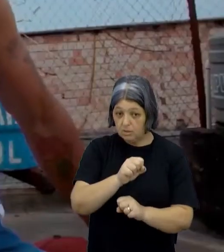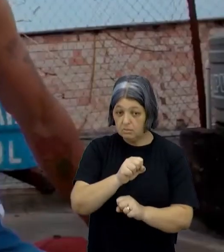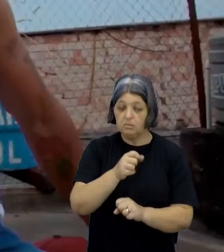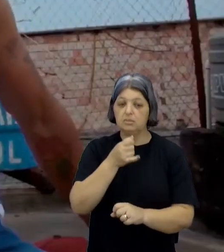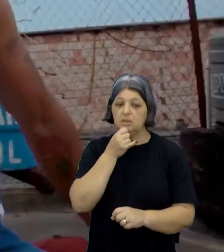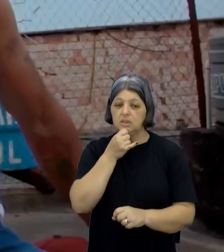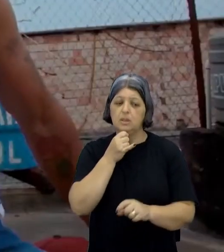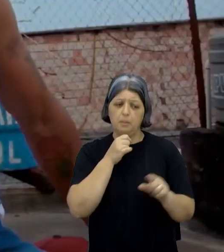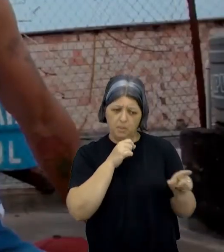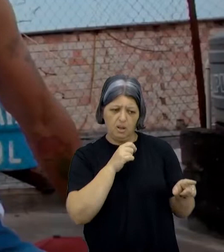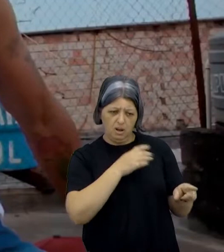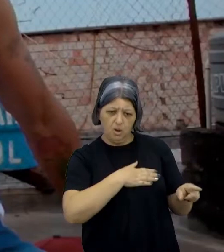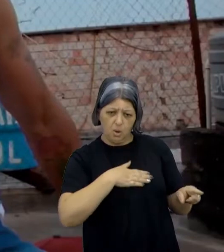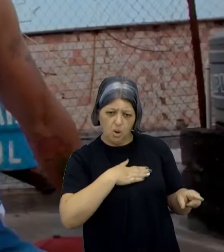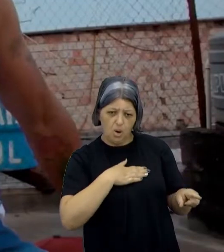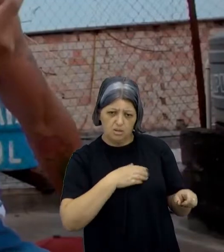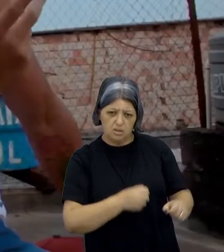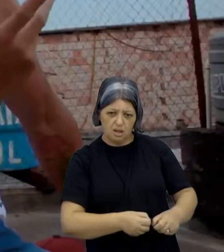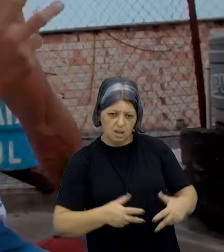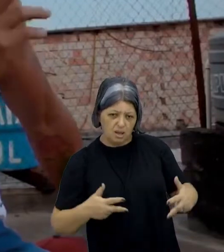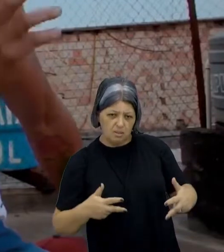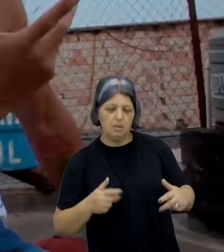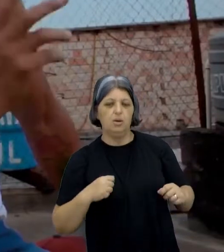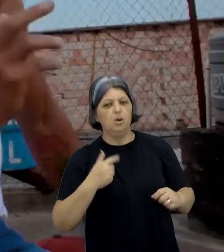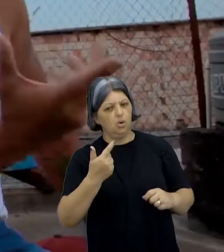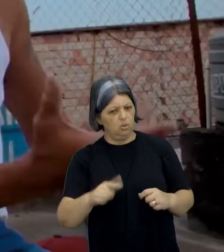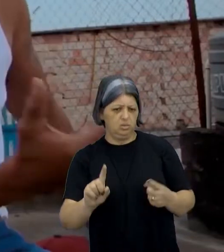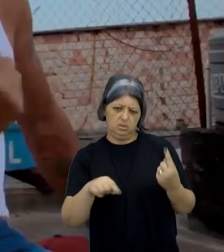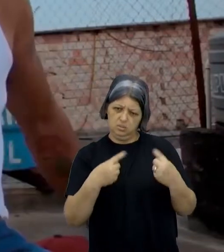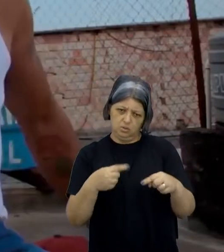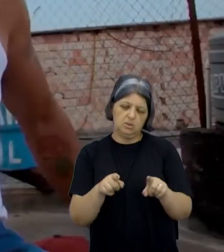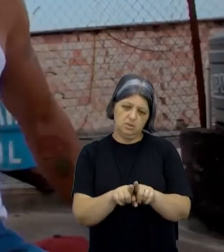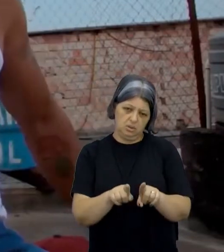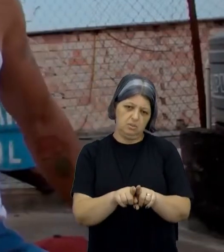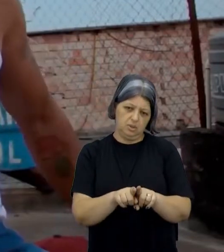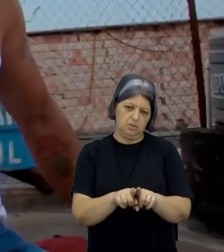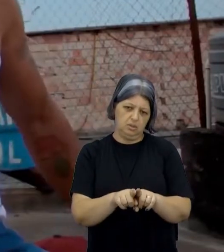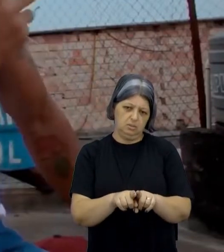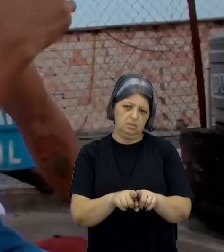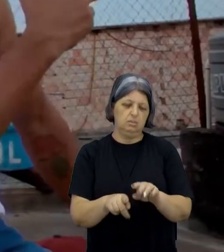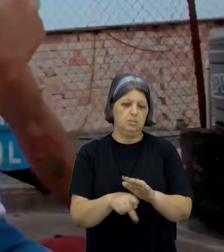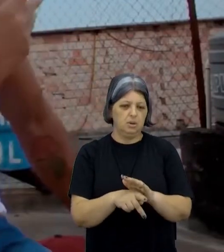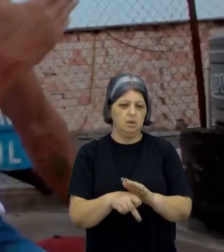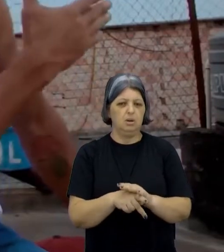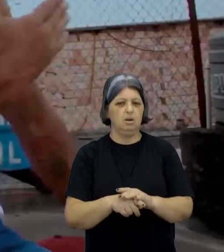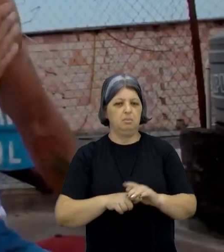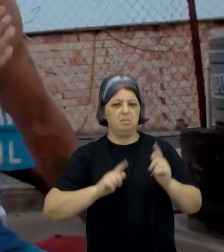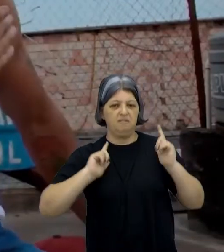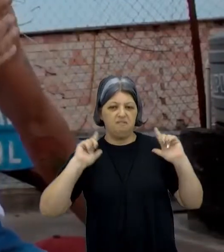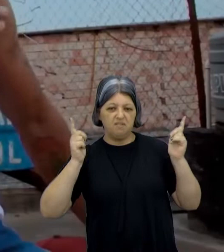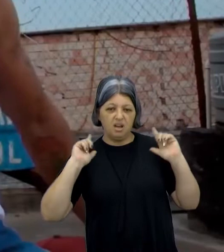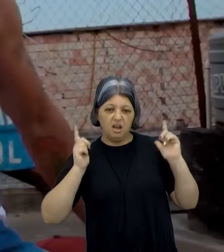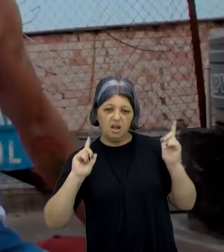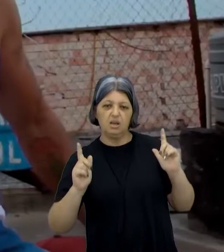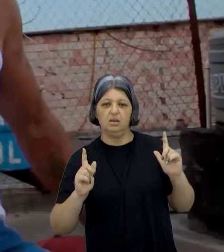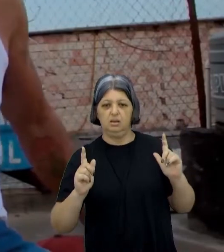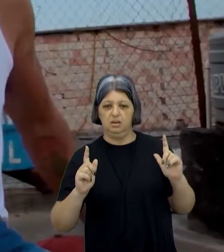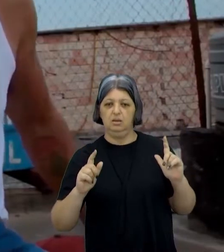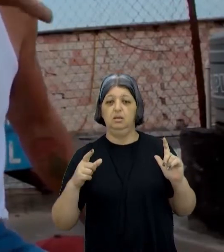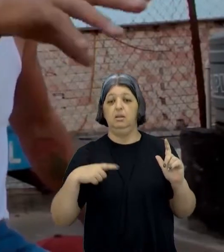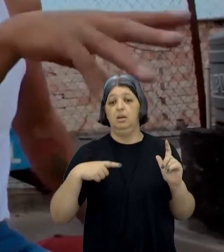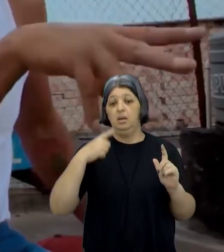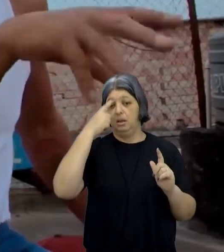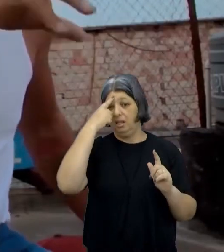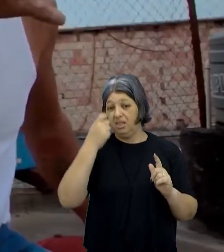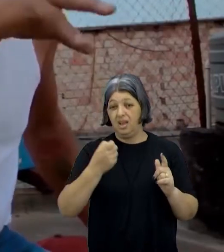ele gosta de Racionais, mas ele ouve muitas músicas, ele ouve muito funk. Os moleques aqui ouvem muito funk, eles têm outras